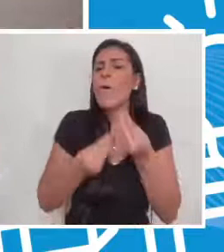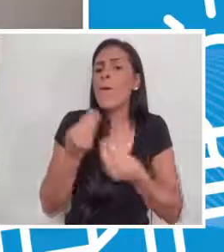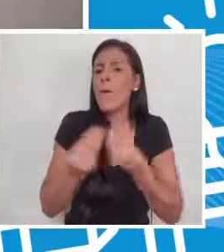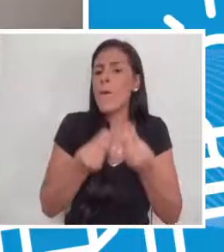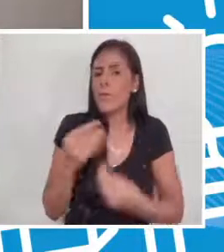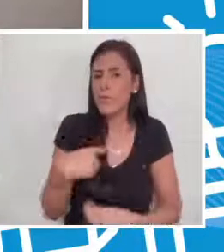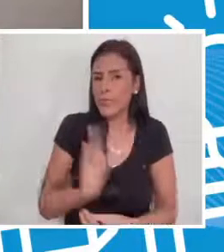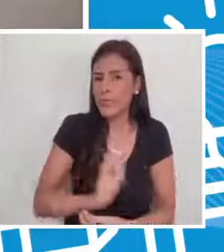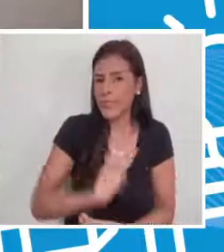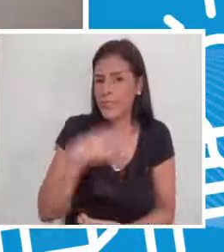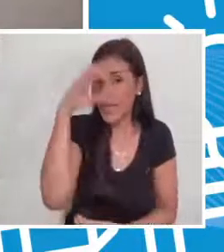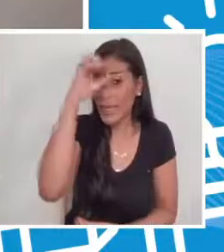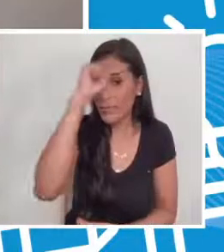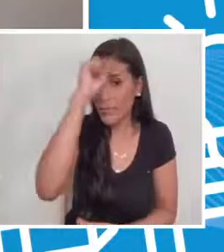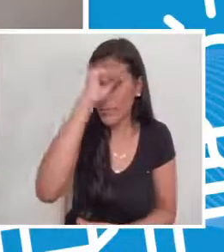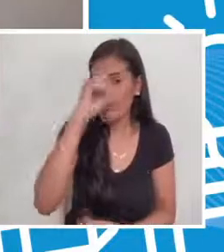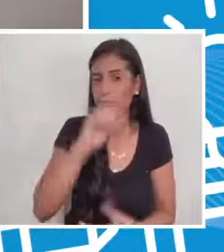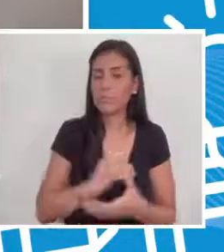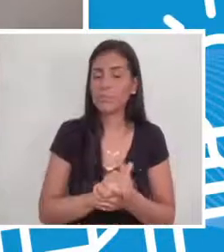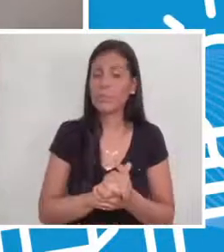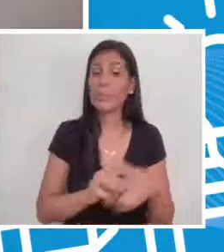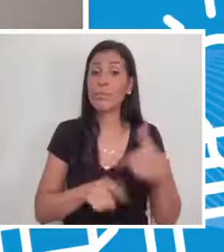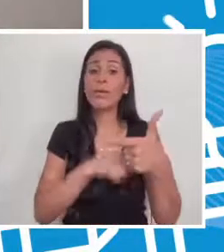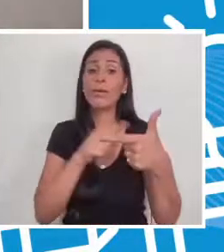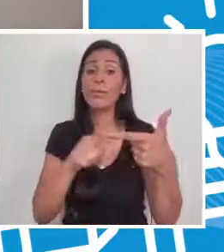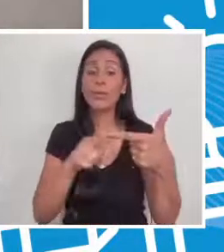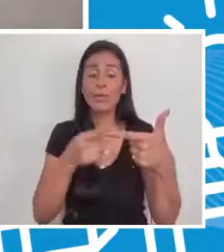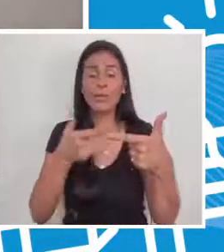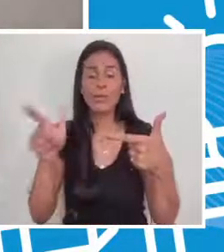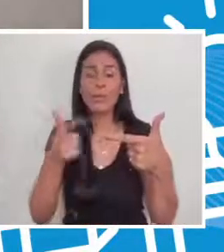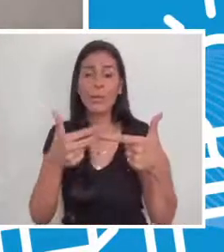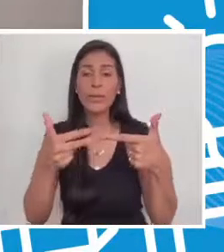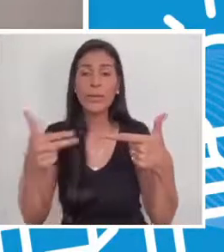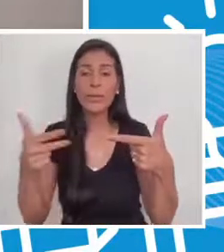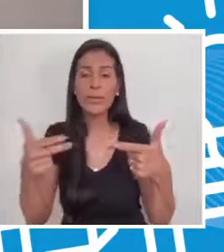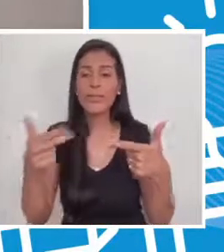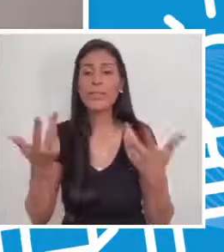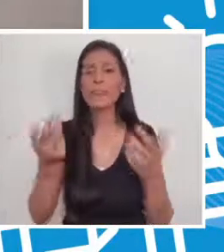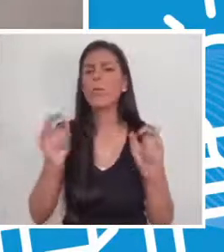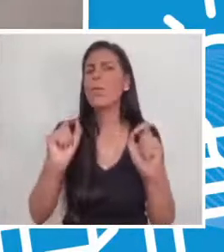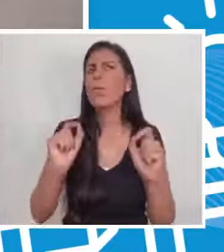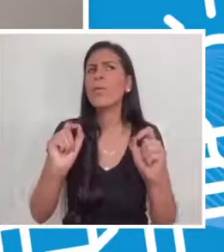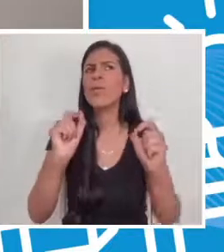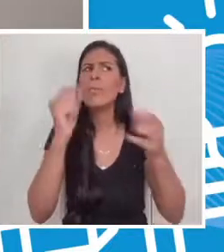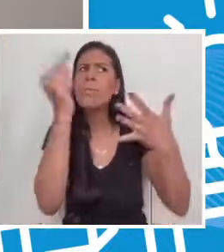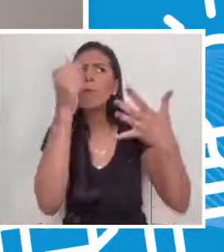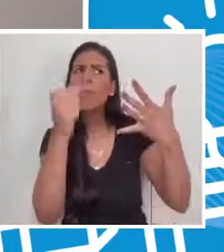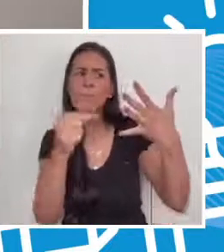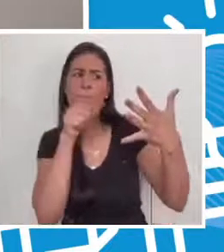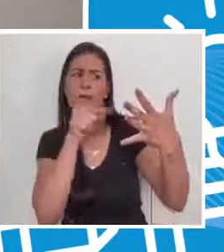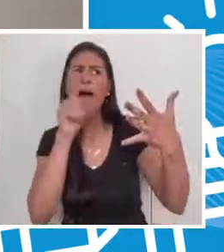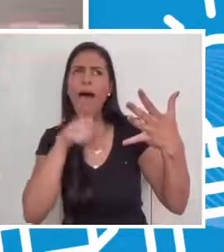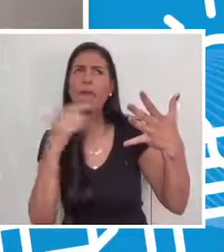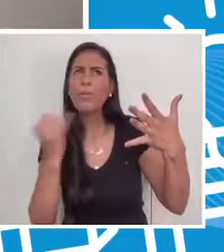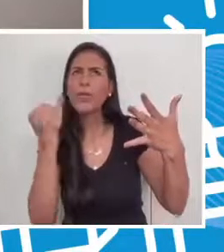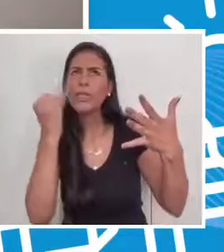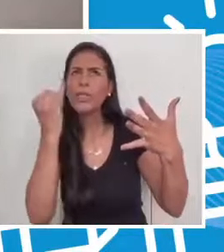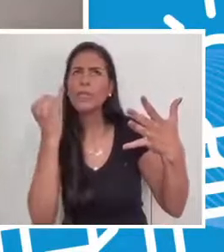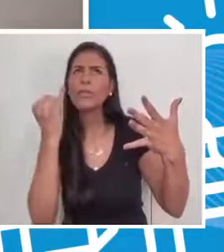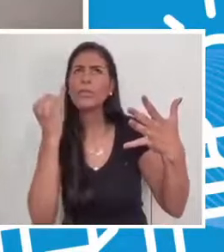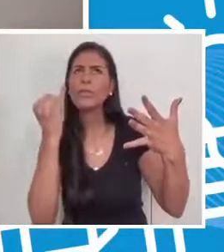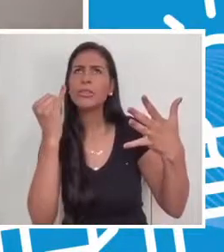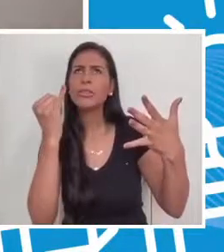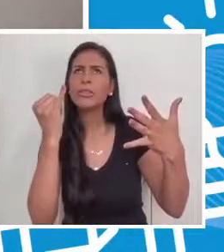coisas relevantes, importantes para serem aprendidas aí na educação básica? Essa também é uma questão